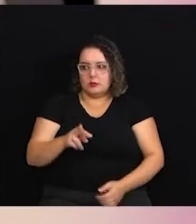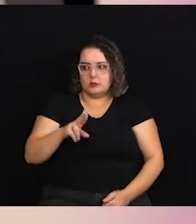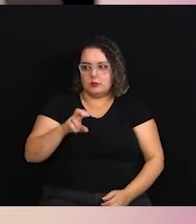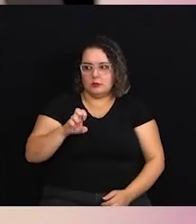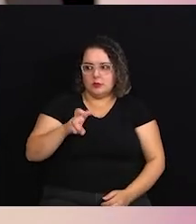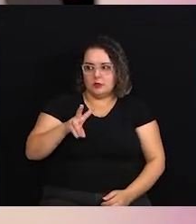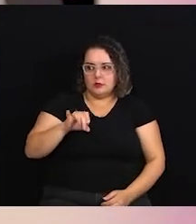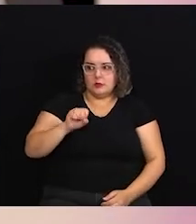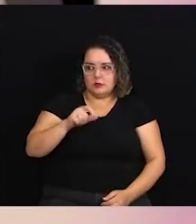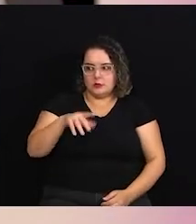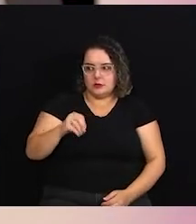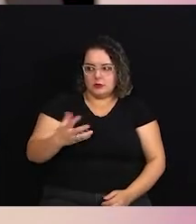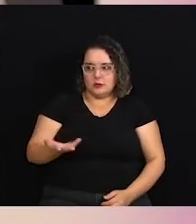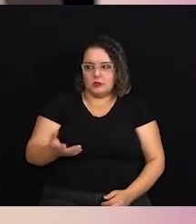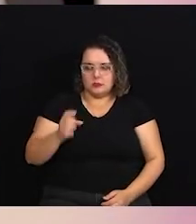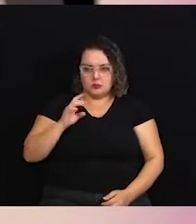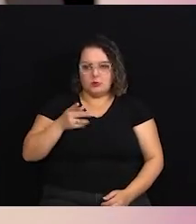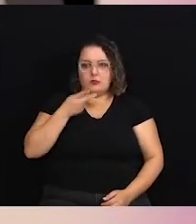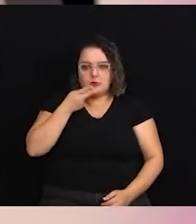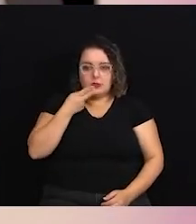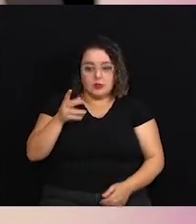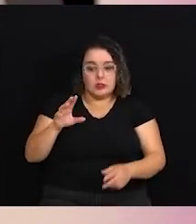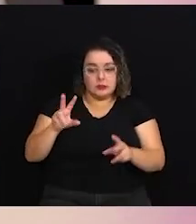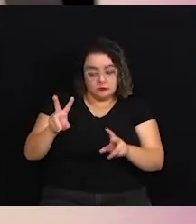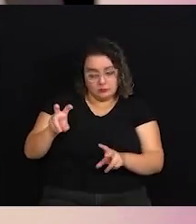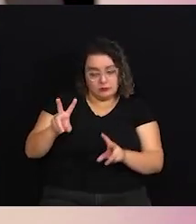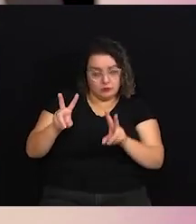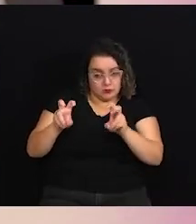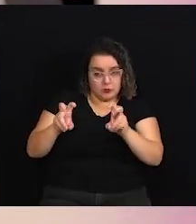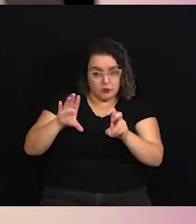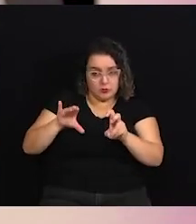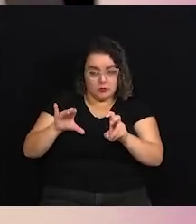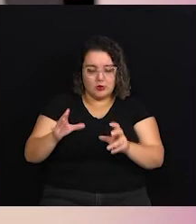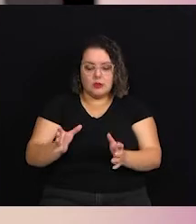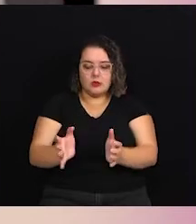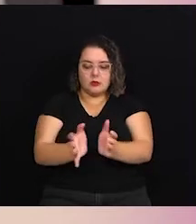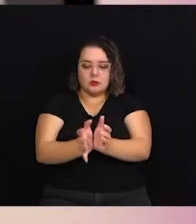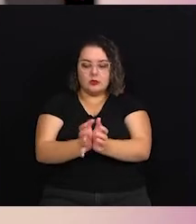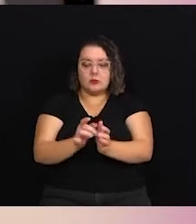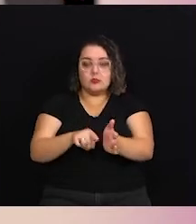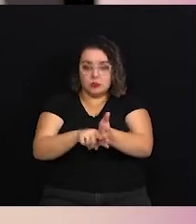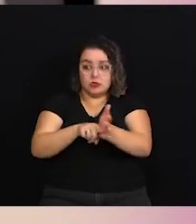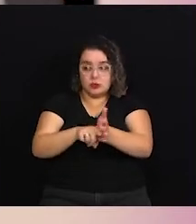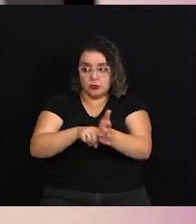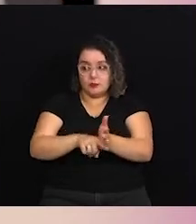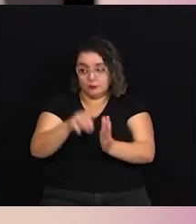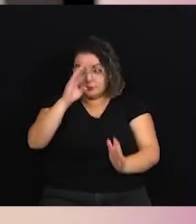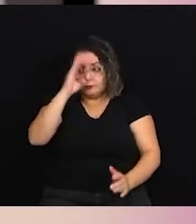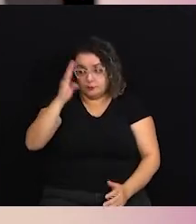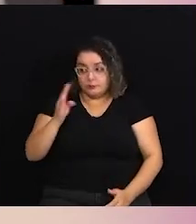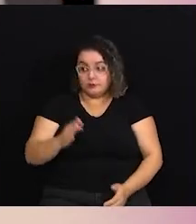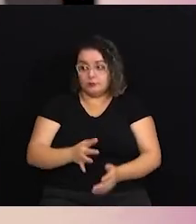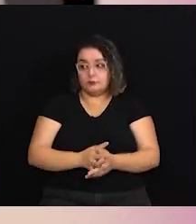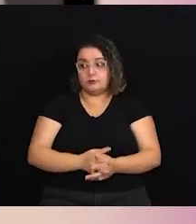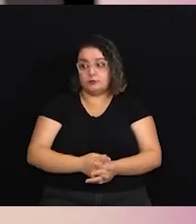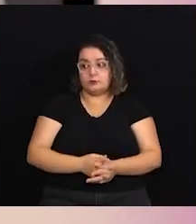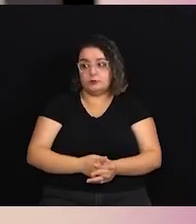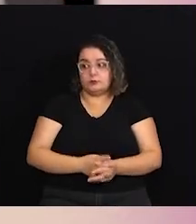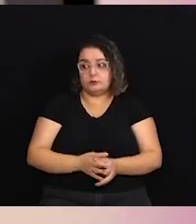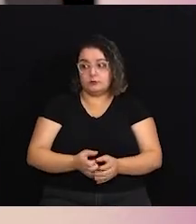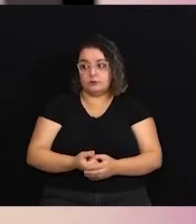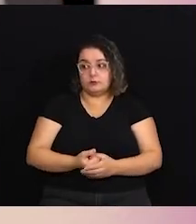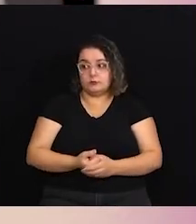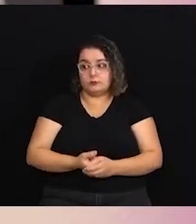previsão só para trazer um cunho científico existe um grupo de pesquisadores até um grupo de brasileiros né